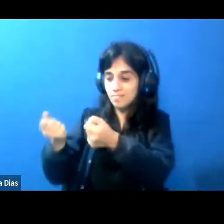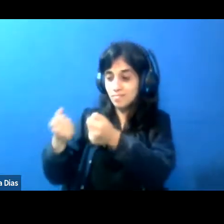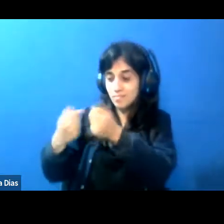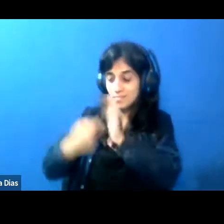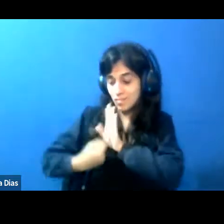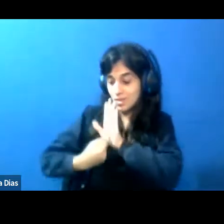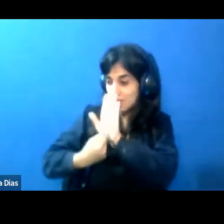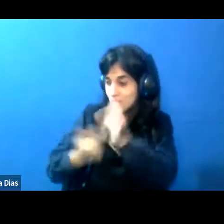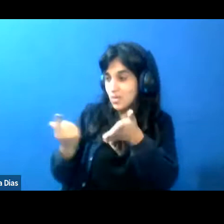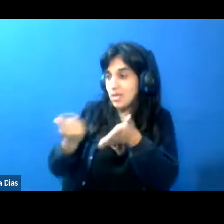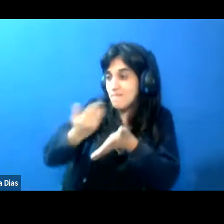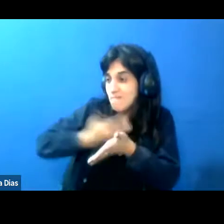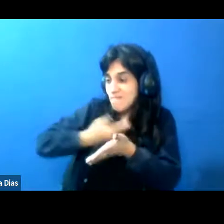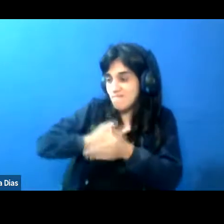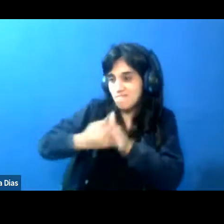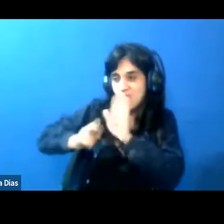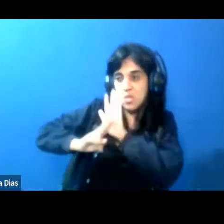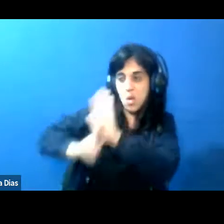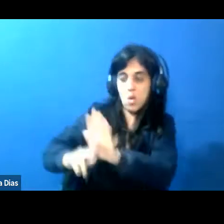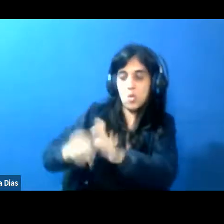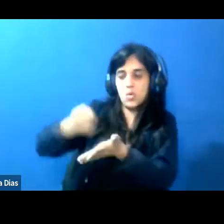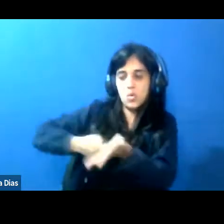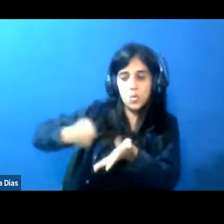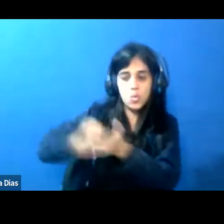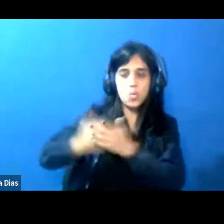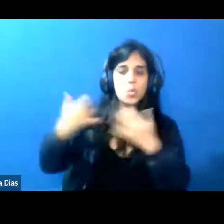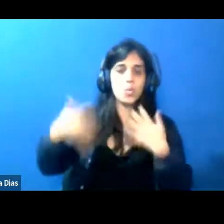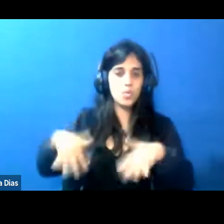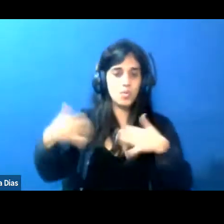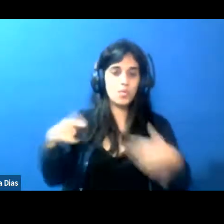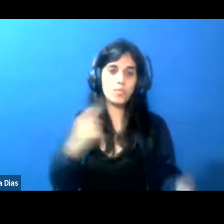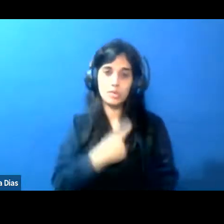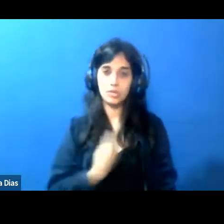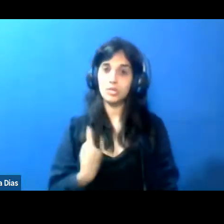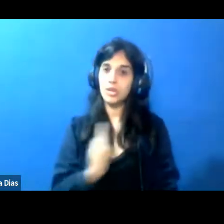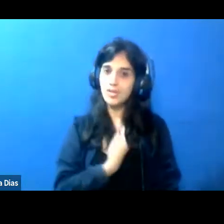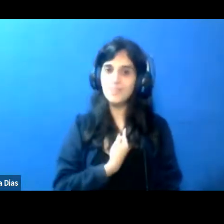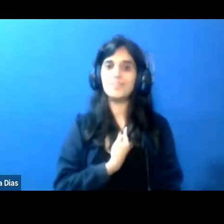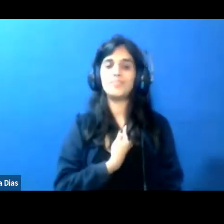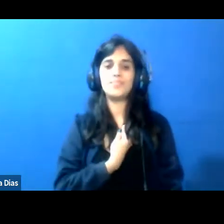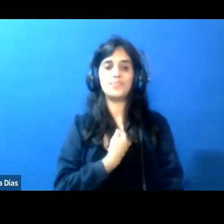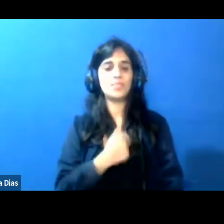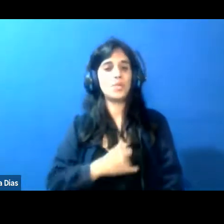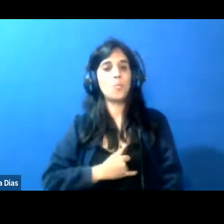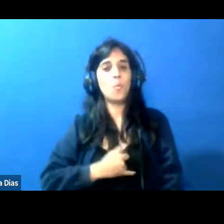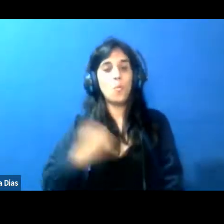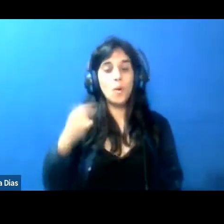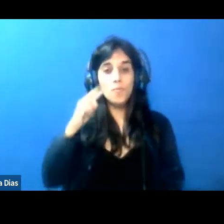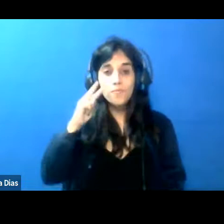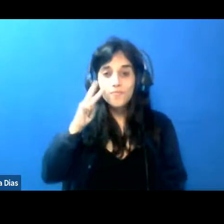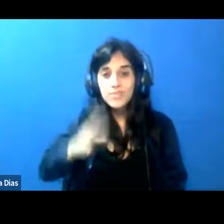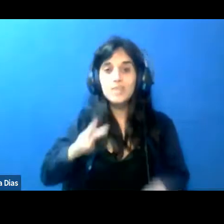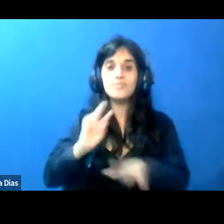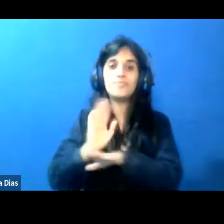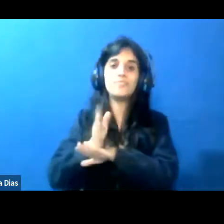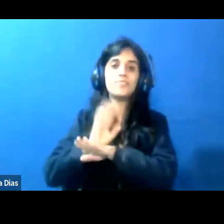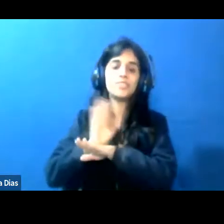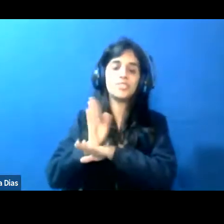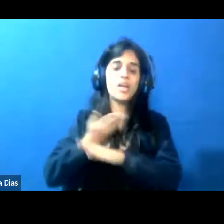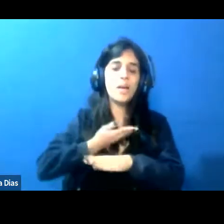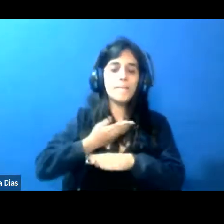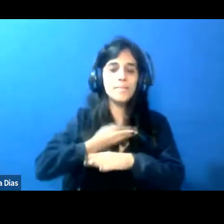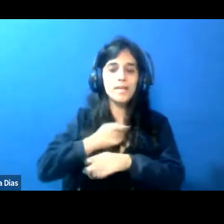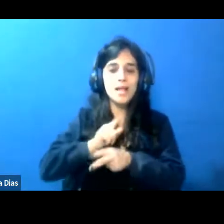grande referência de luta para nós todas. Que honra assistir esse vídeo das companheiras do Quilombo